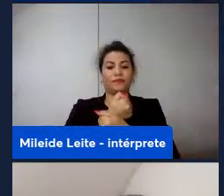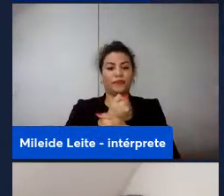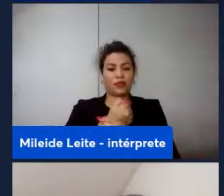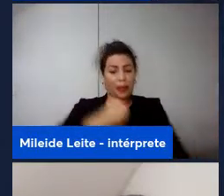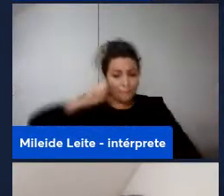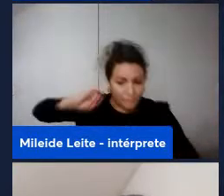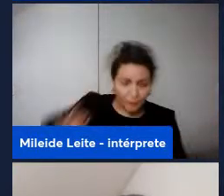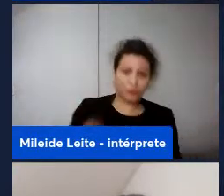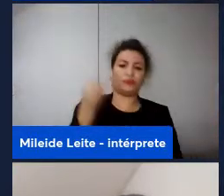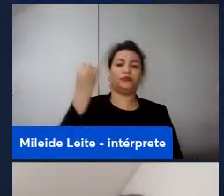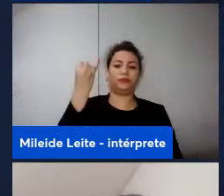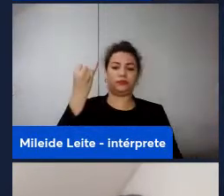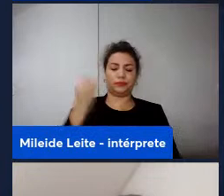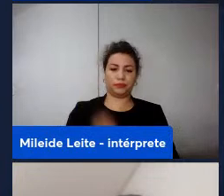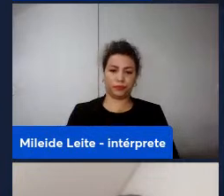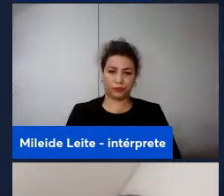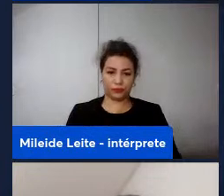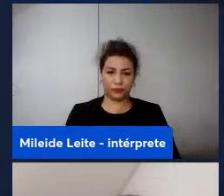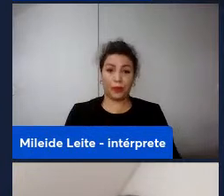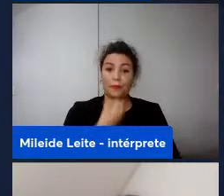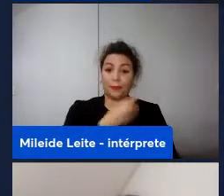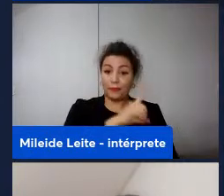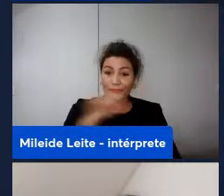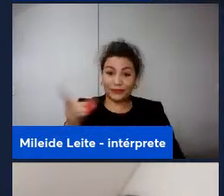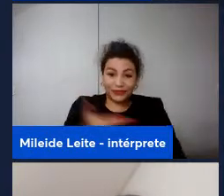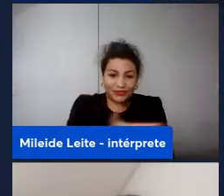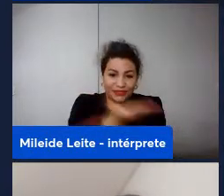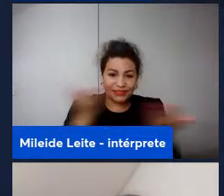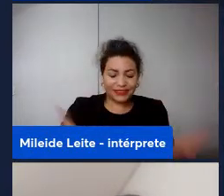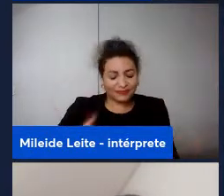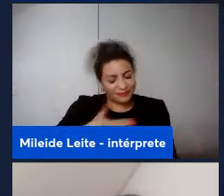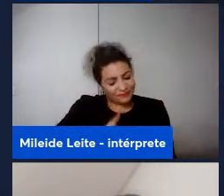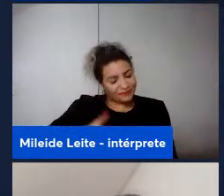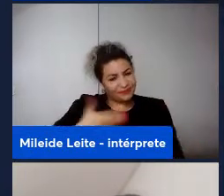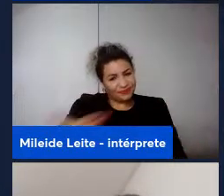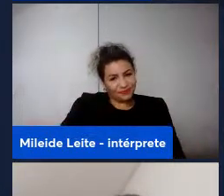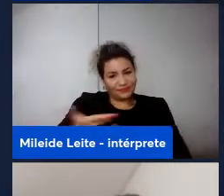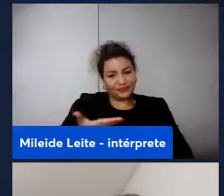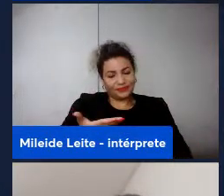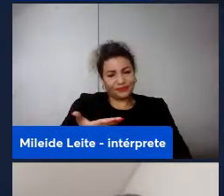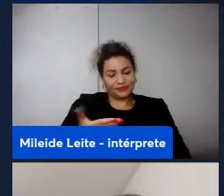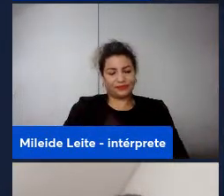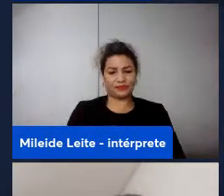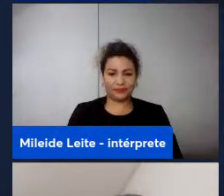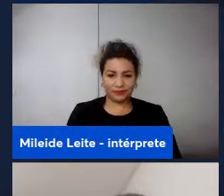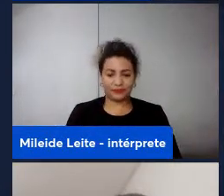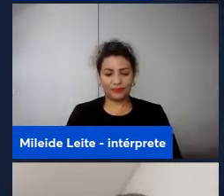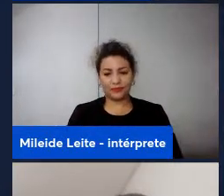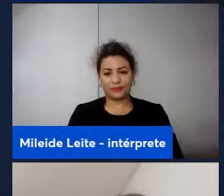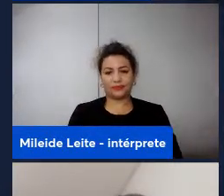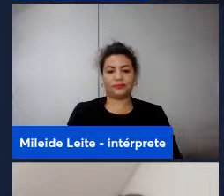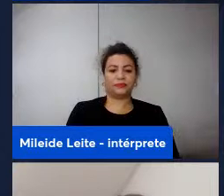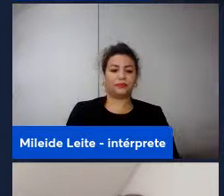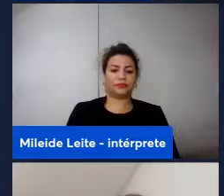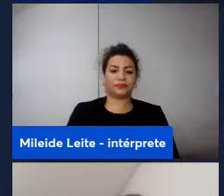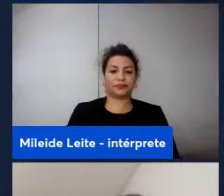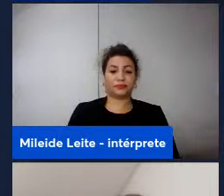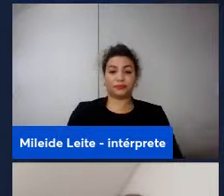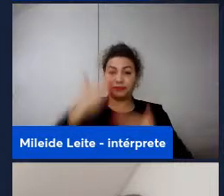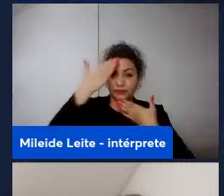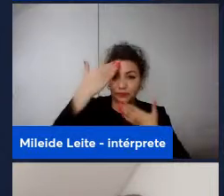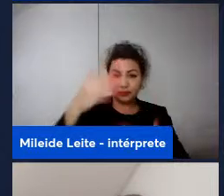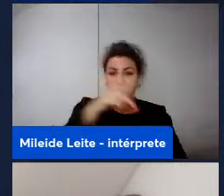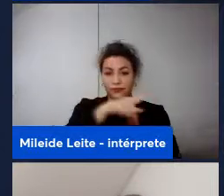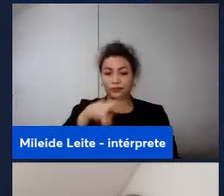proveito. Bom dia a todos, e é um prazer recebê-los aqui. Obrigado,